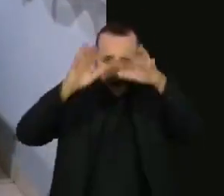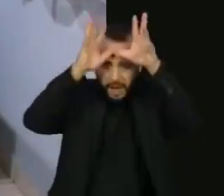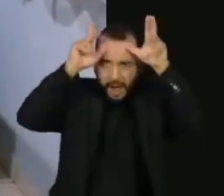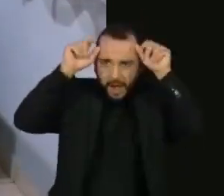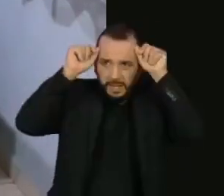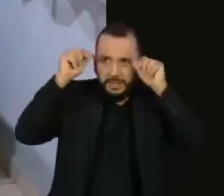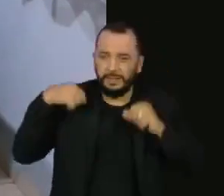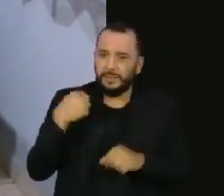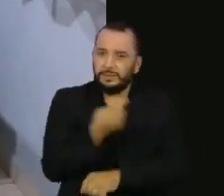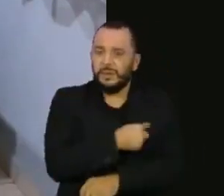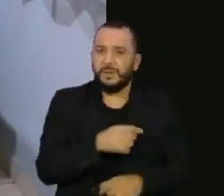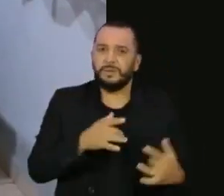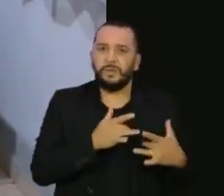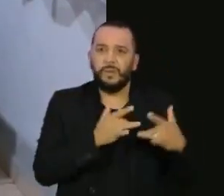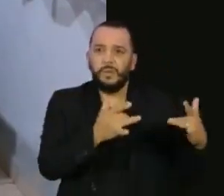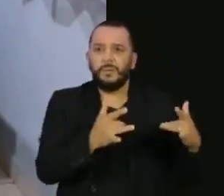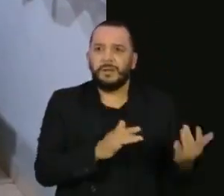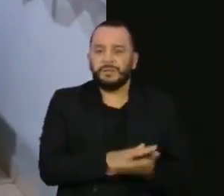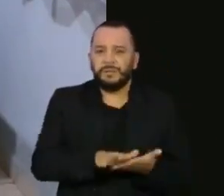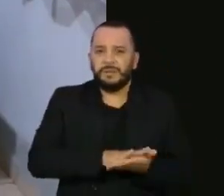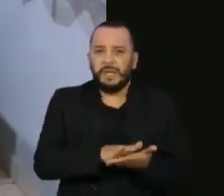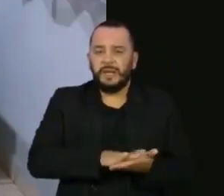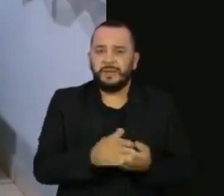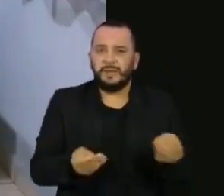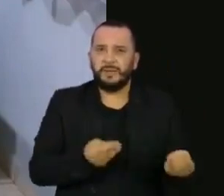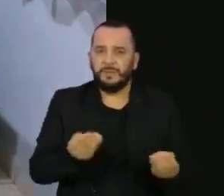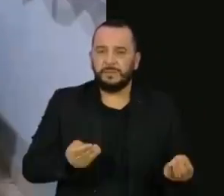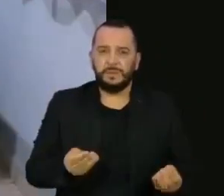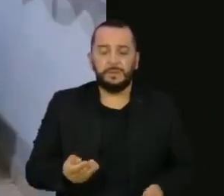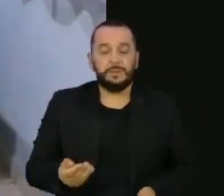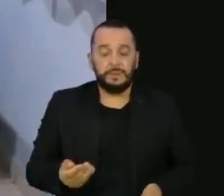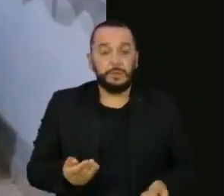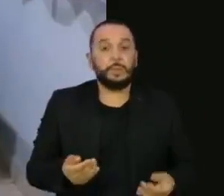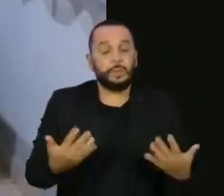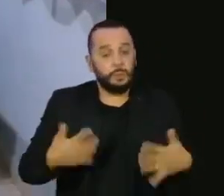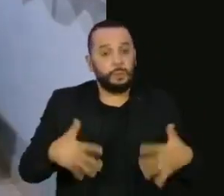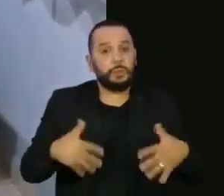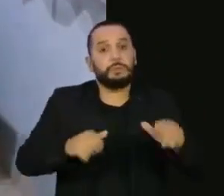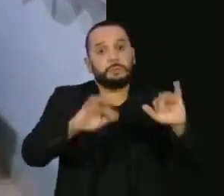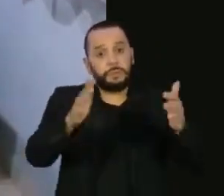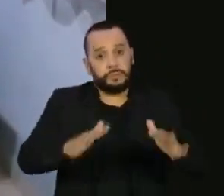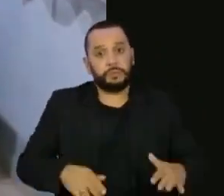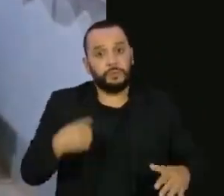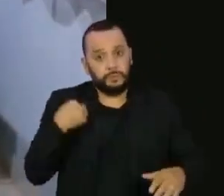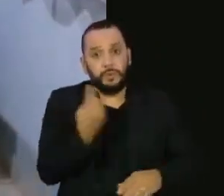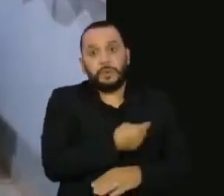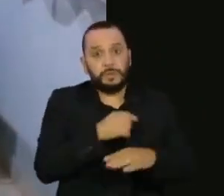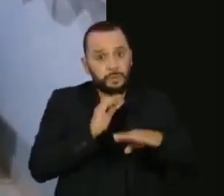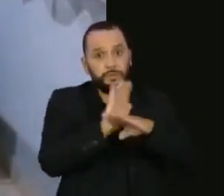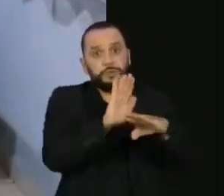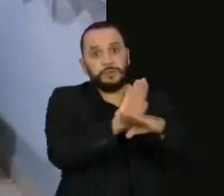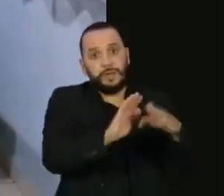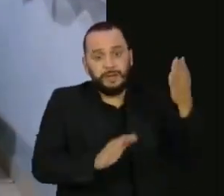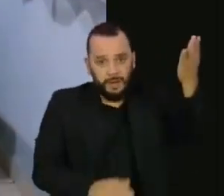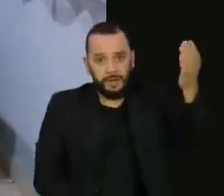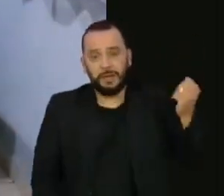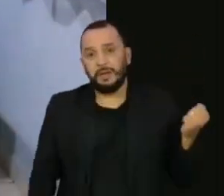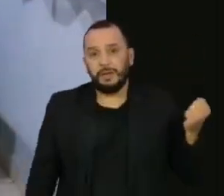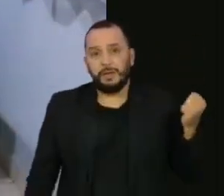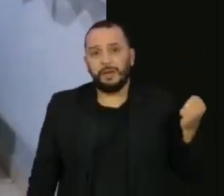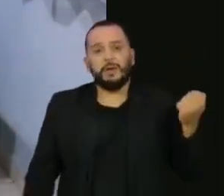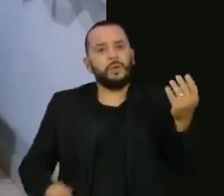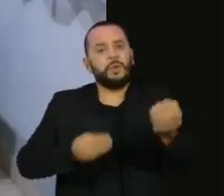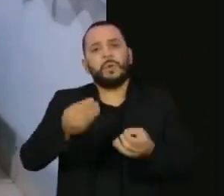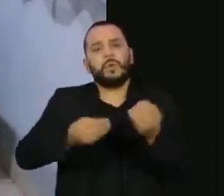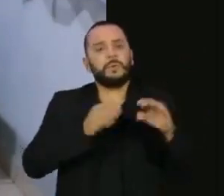de compaixão, sabe? De tipo, nossa, calamidade, pera lá, eu vou lá, o que está acontecendo? Em que eu